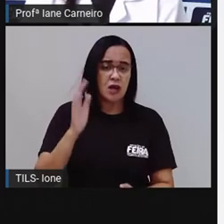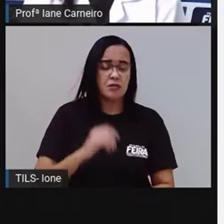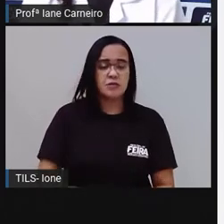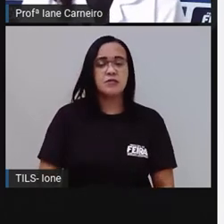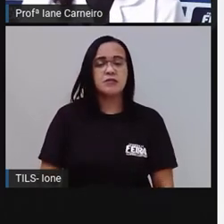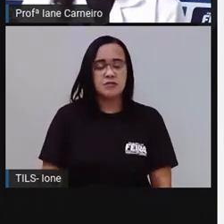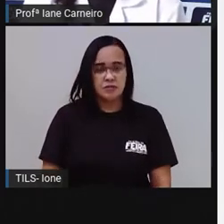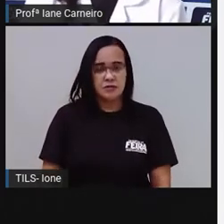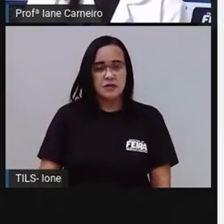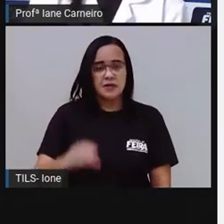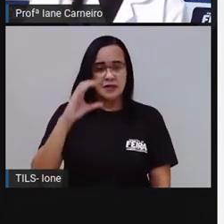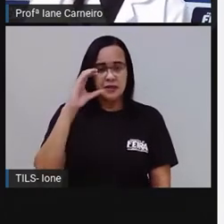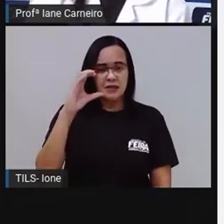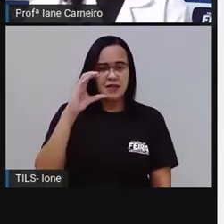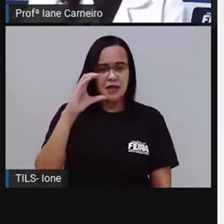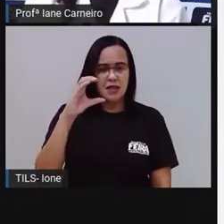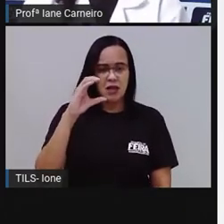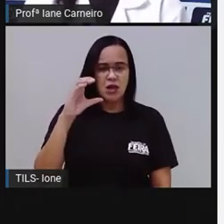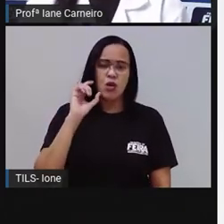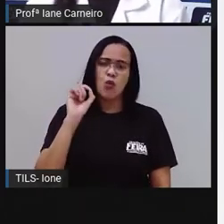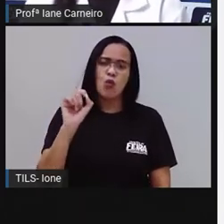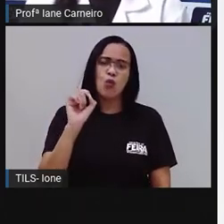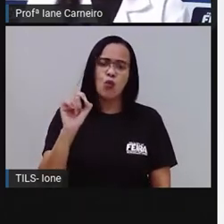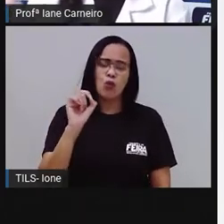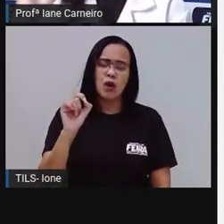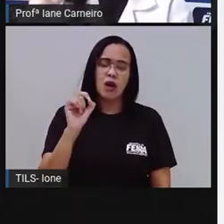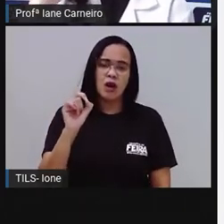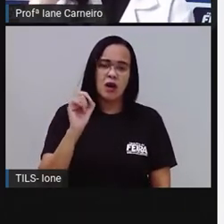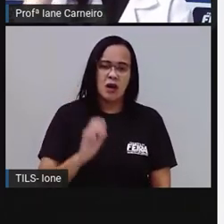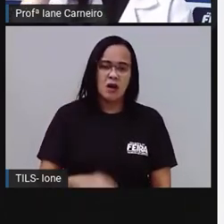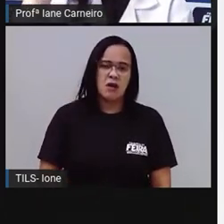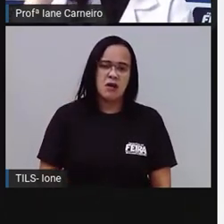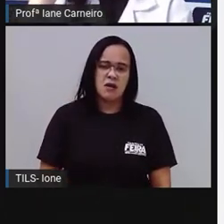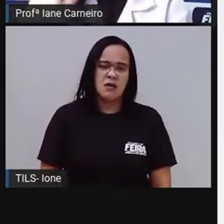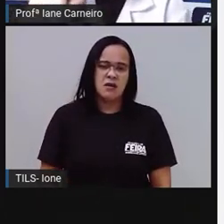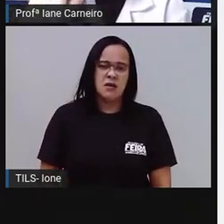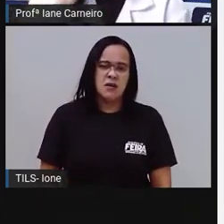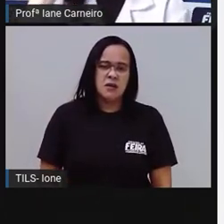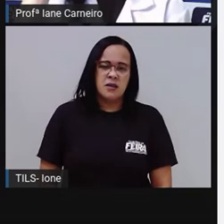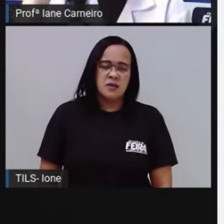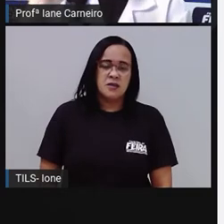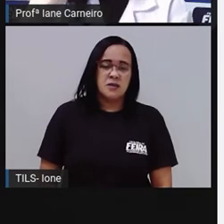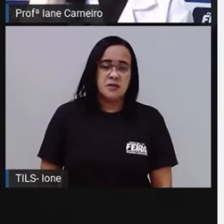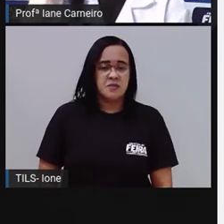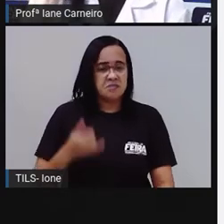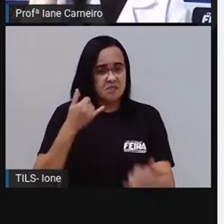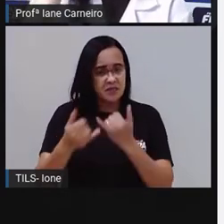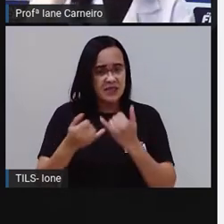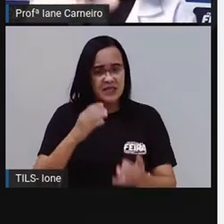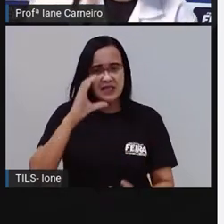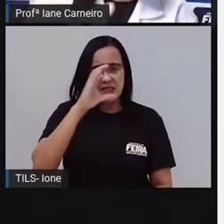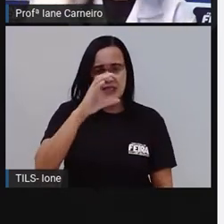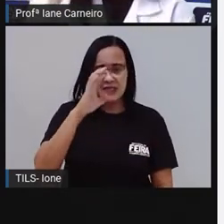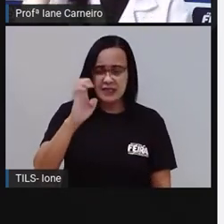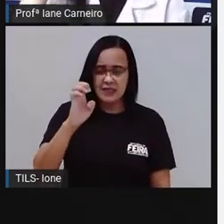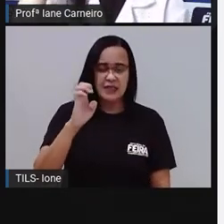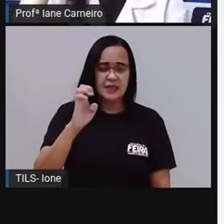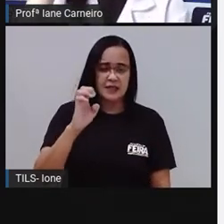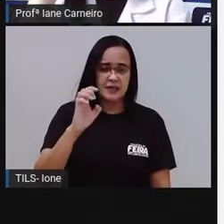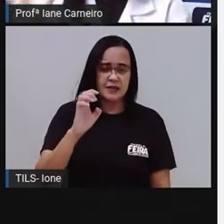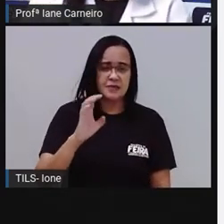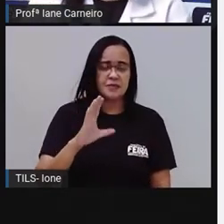a letra C, né? A gente fala C, né? É como se tivesse o C e o E. C, de cenoura,